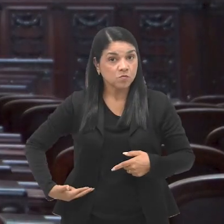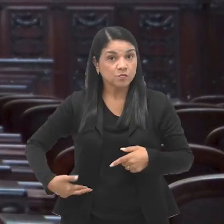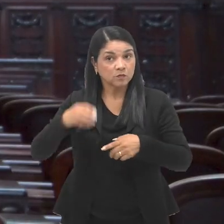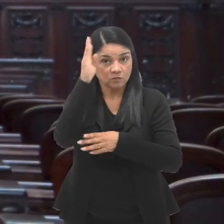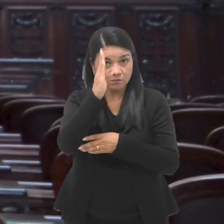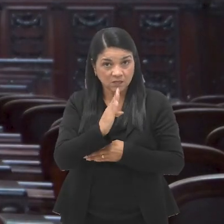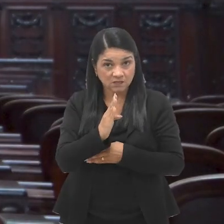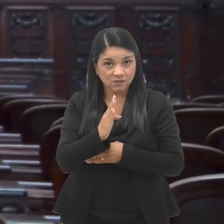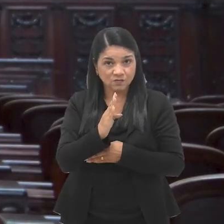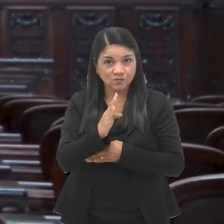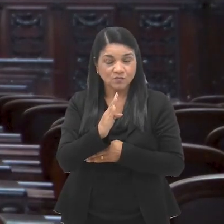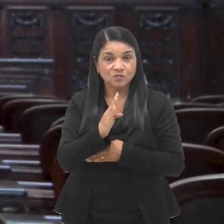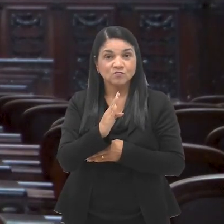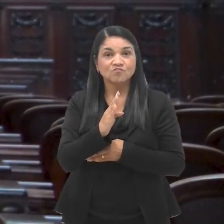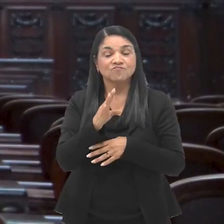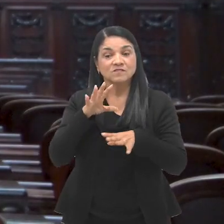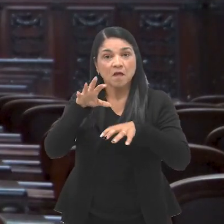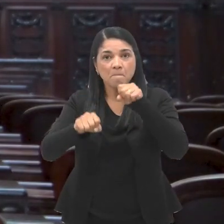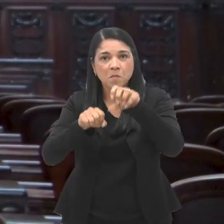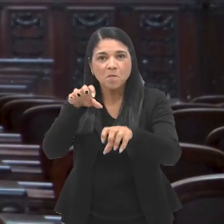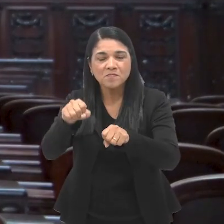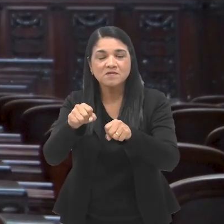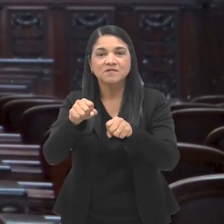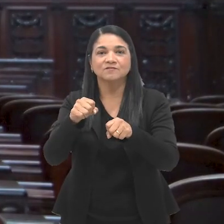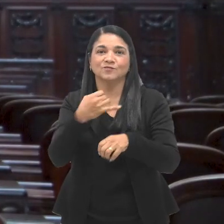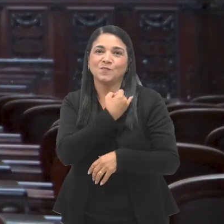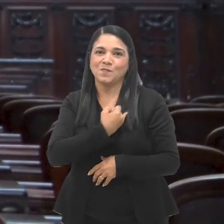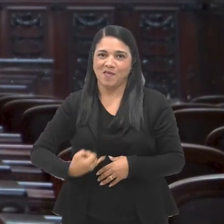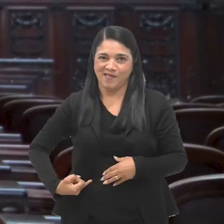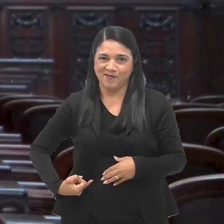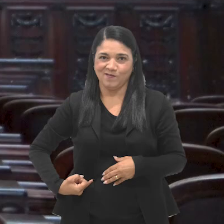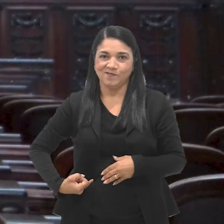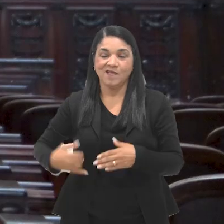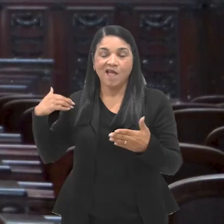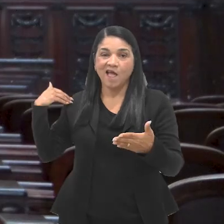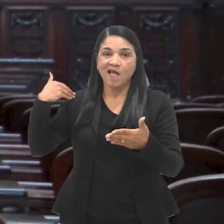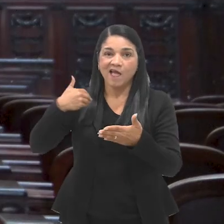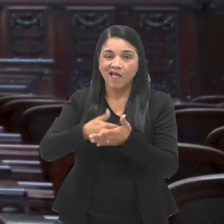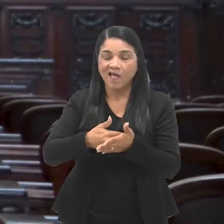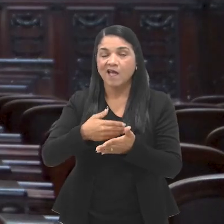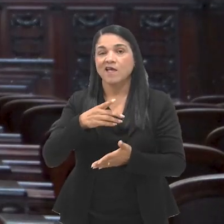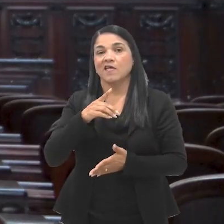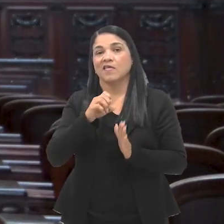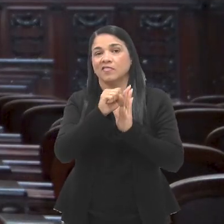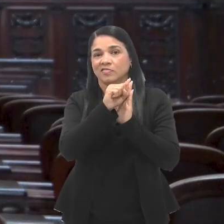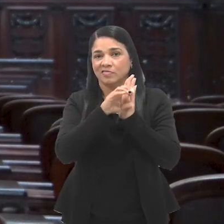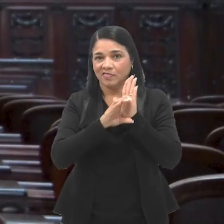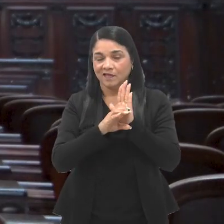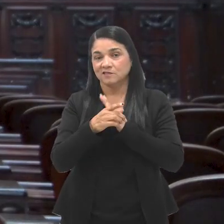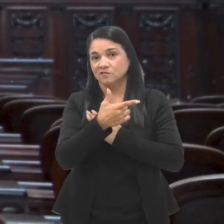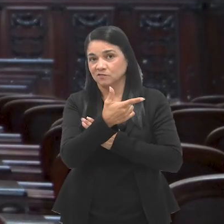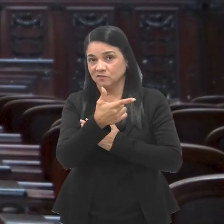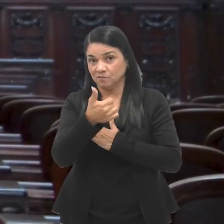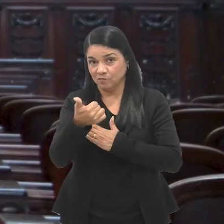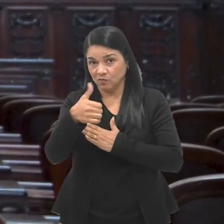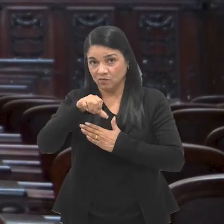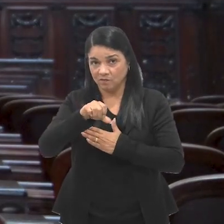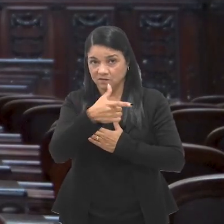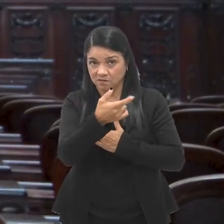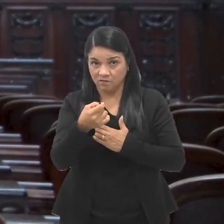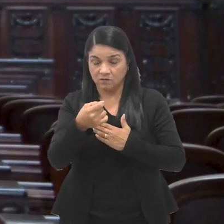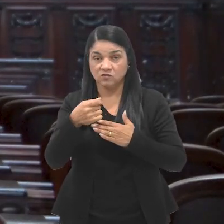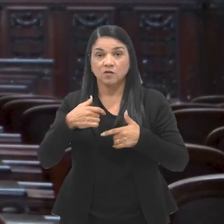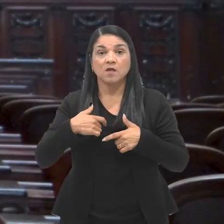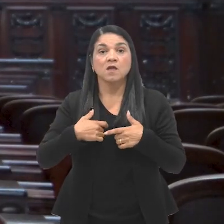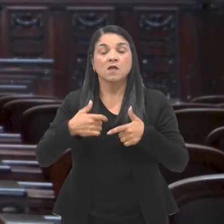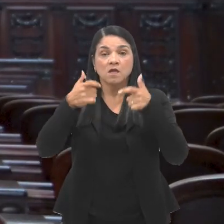da República no Brasil, ela se faz se apropriando de um passado imperial. É necessário que nós cheguemos à década de 1920, em que